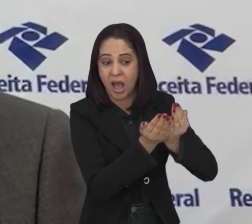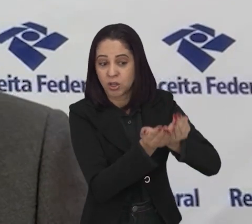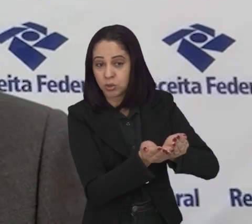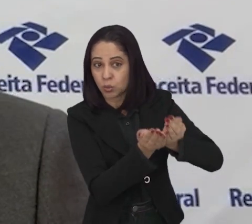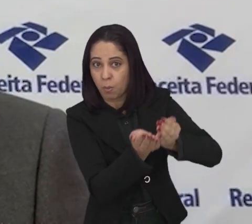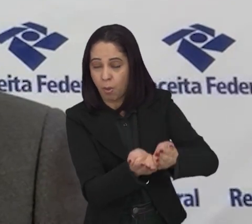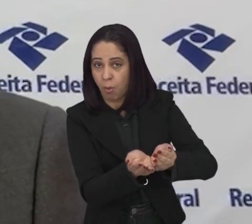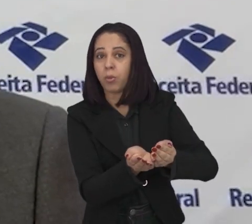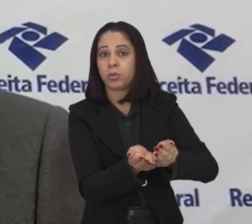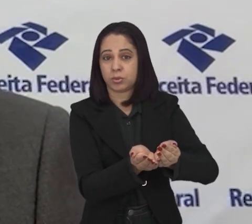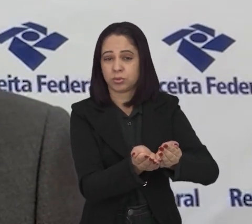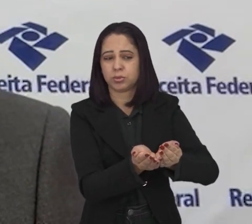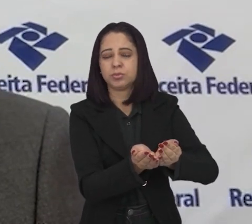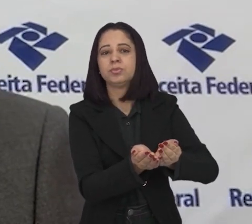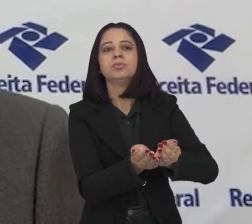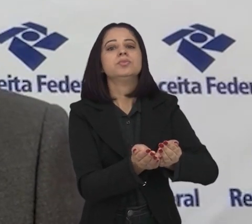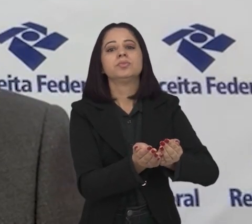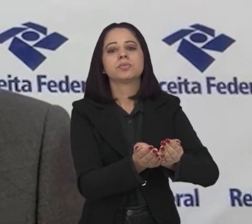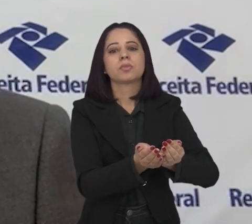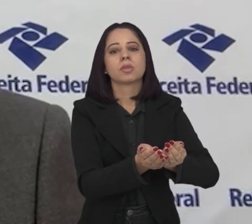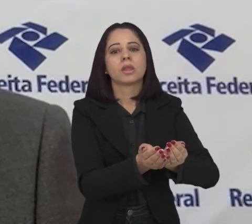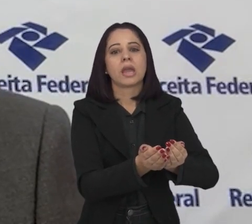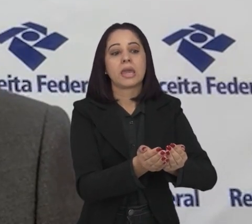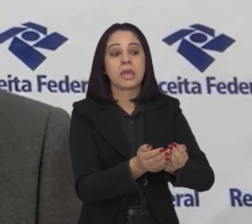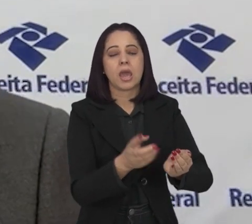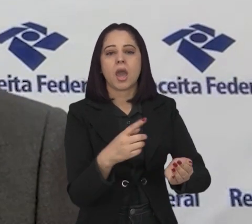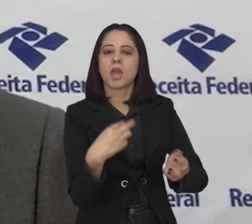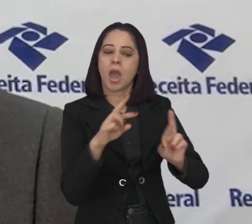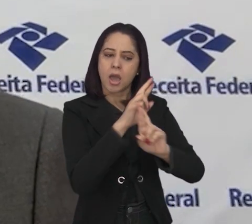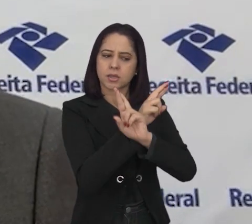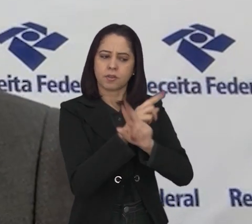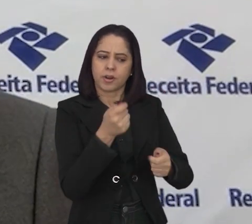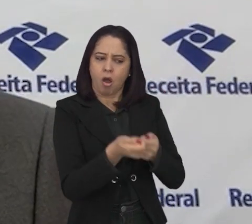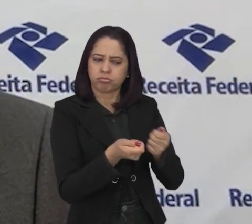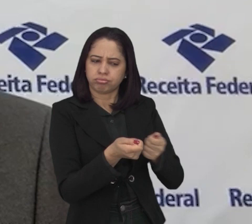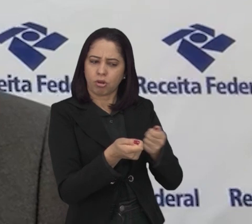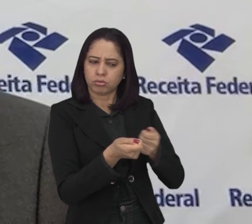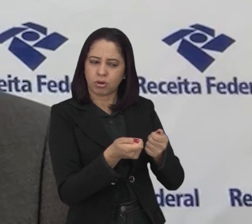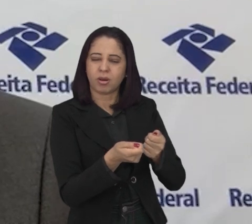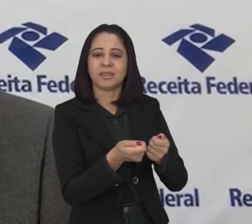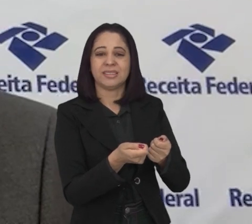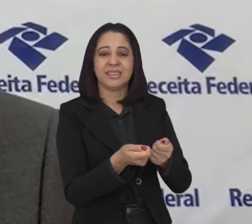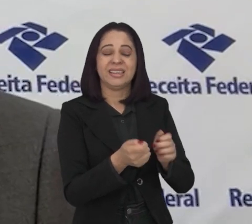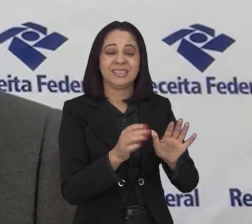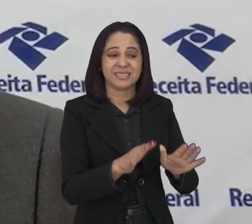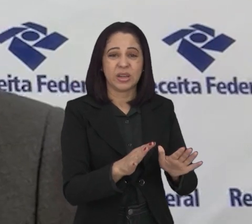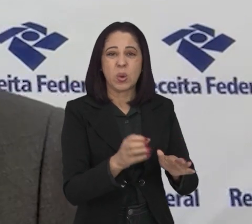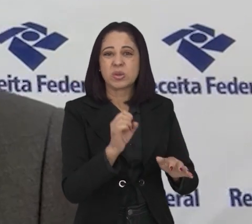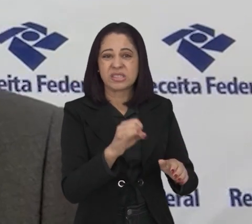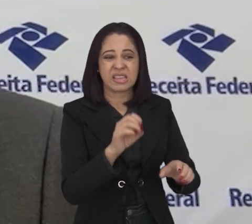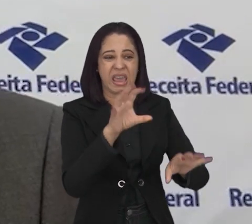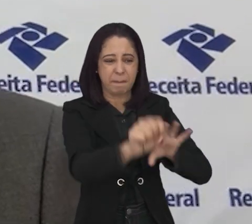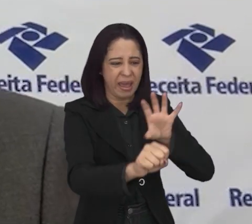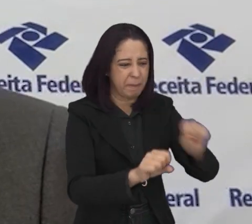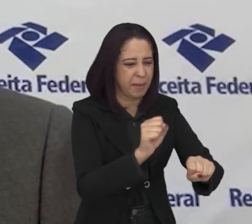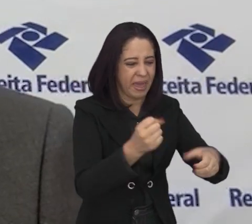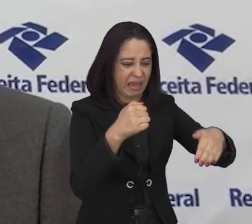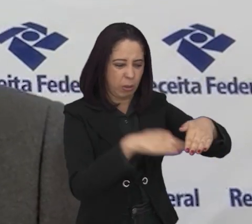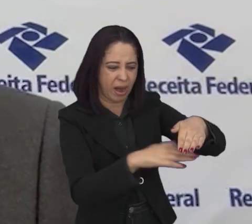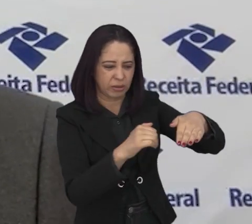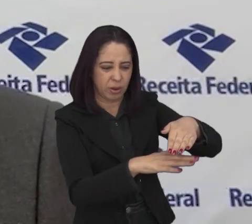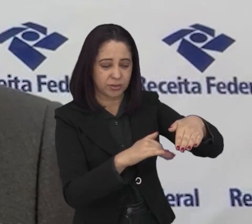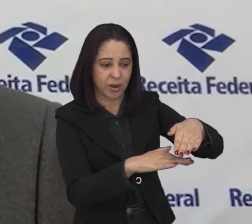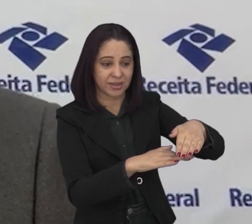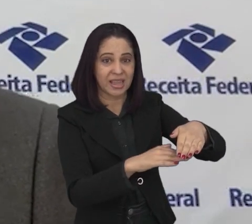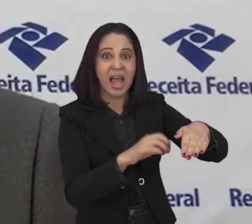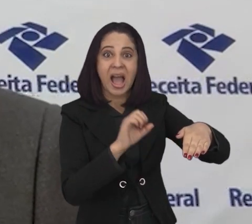portos e aeroportos e o controle e armazenagem dessa mercadoria gera um custo. Quando a